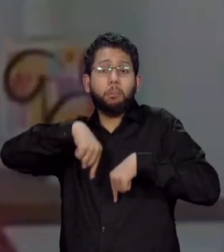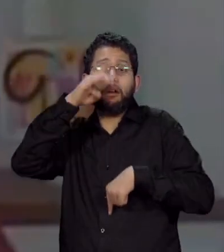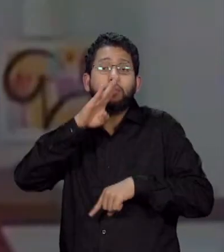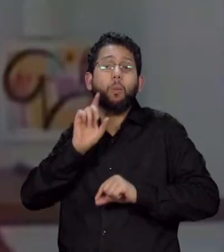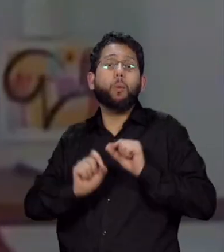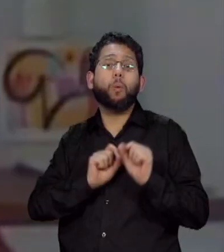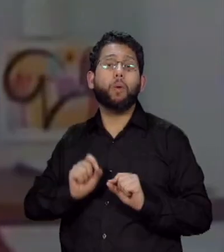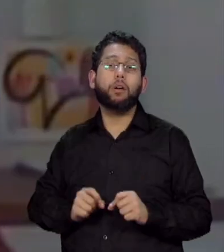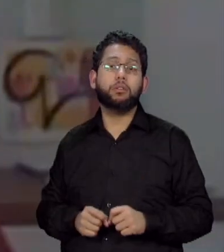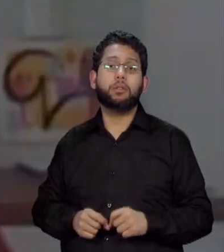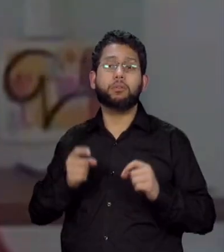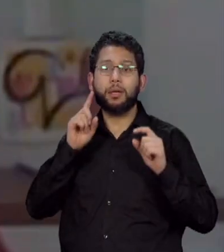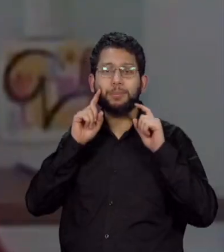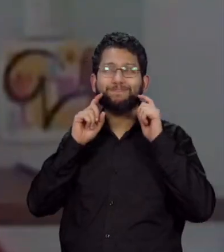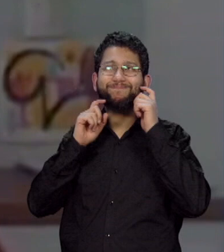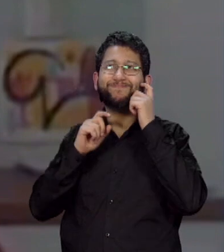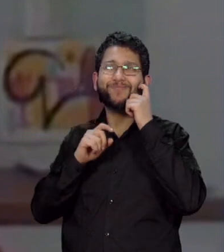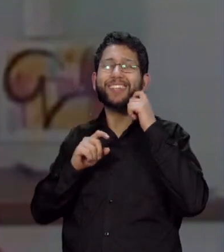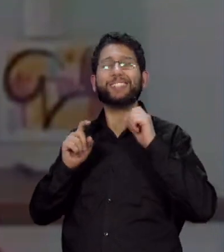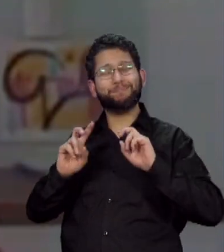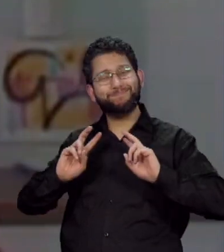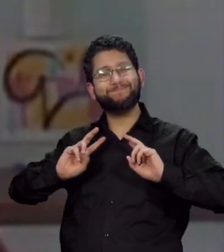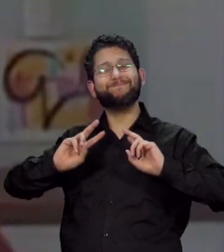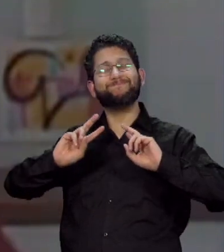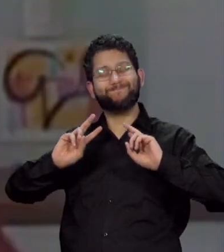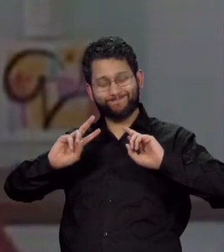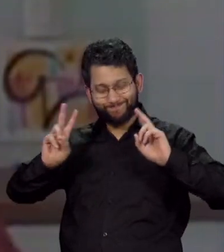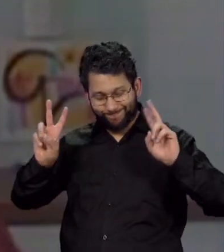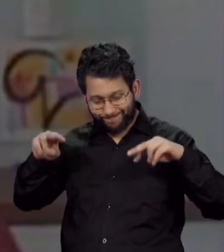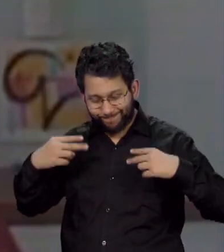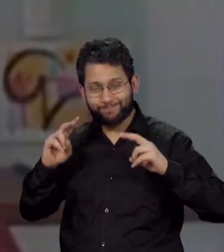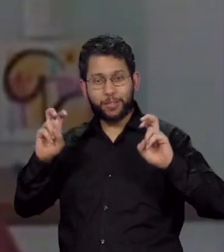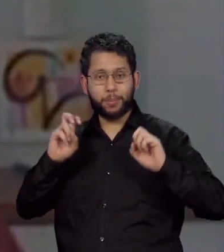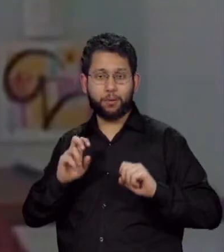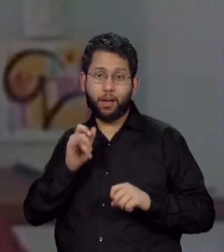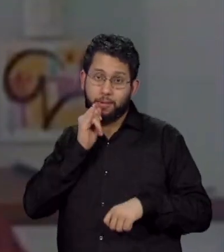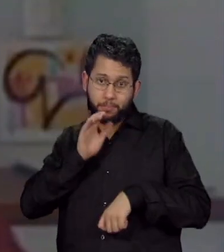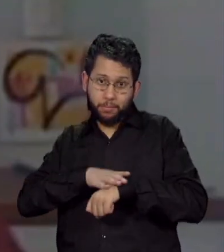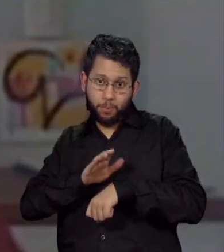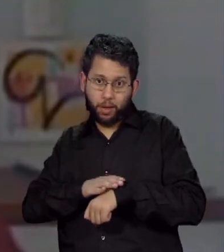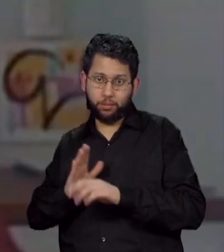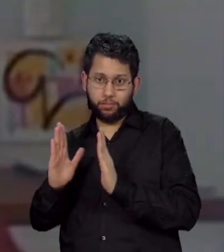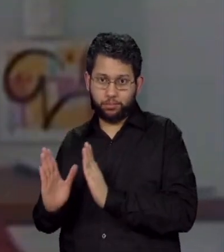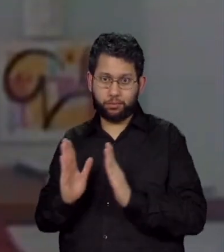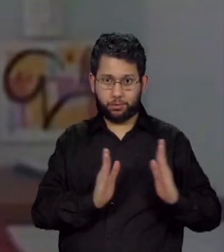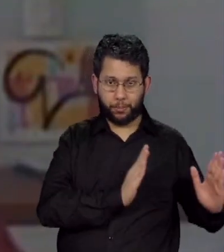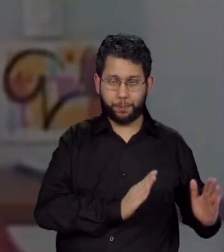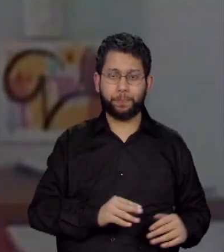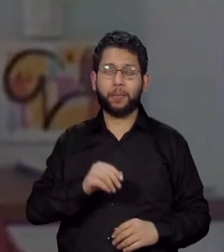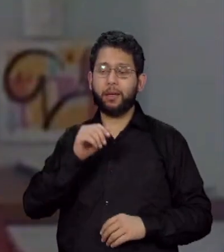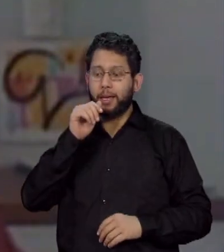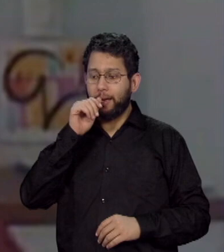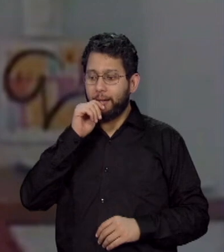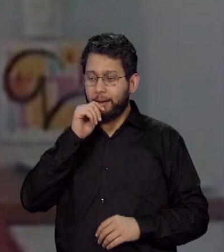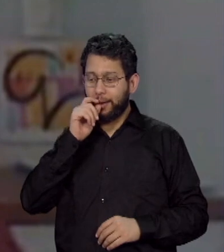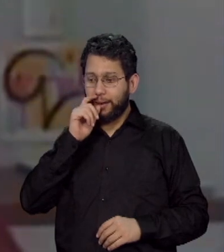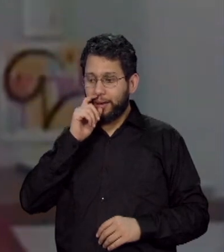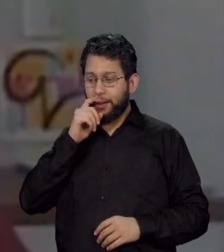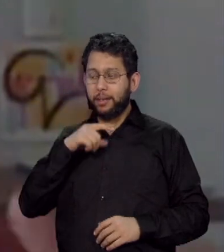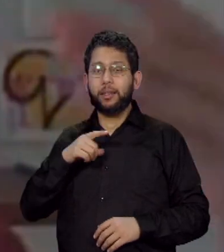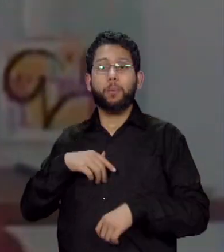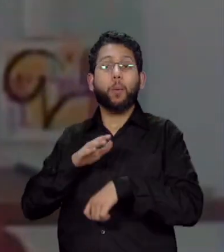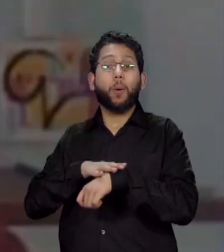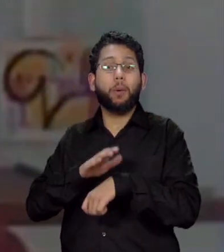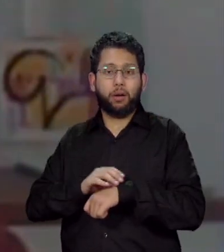E a gente viu que a gente passou por diversos momentos, né? Teve momentos em que o país